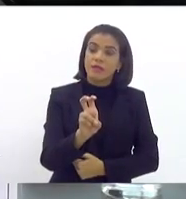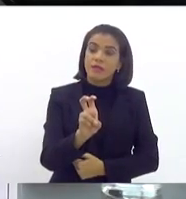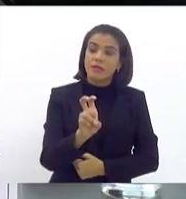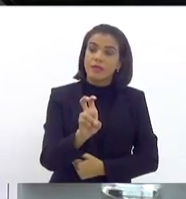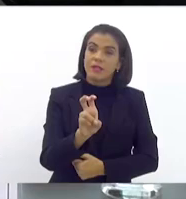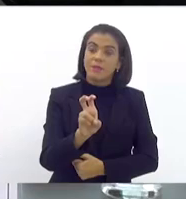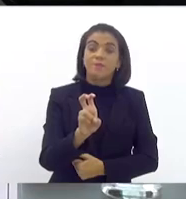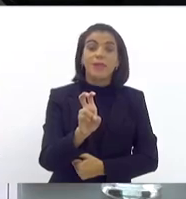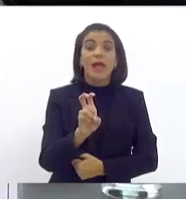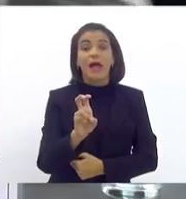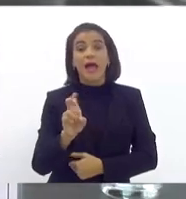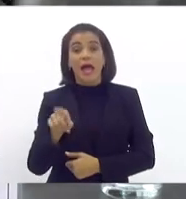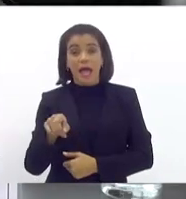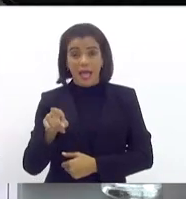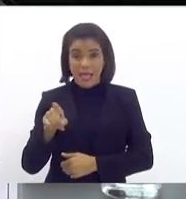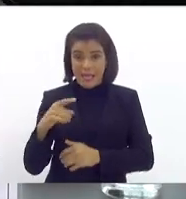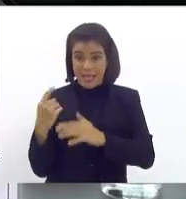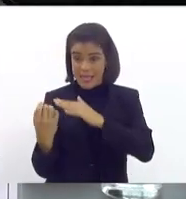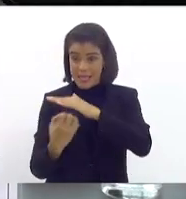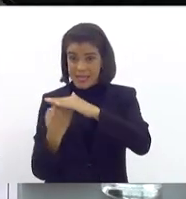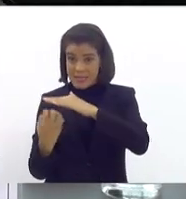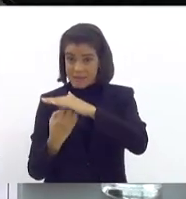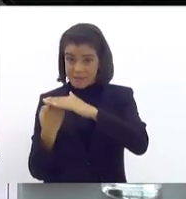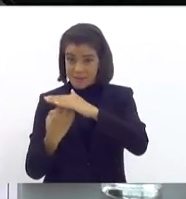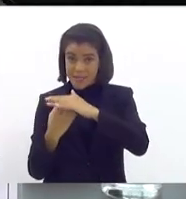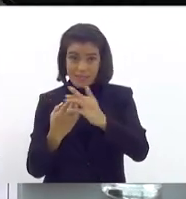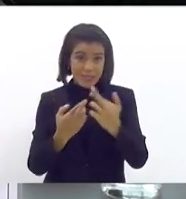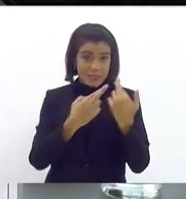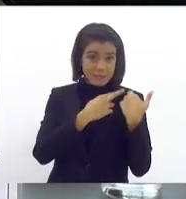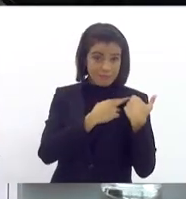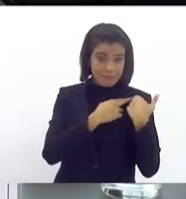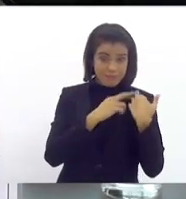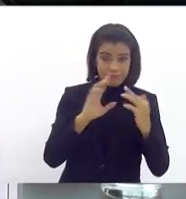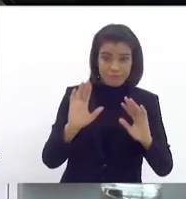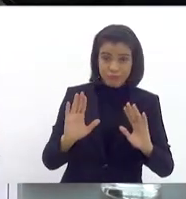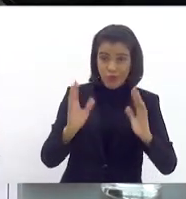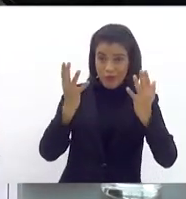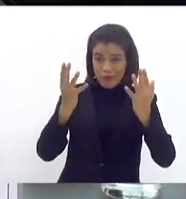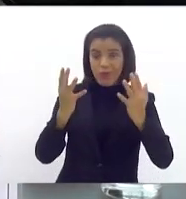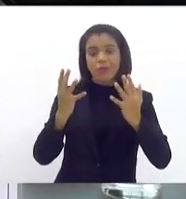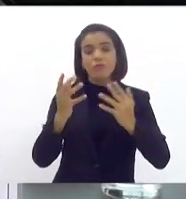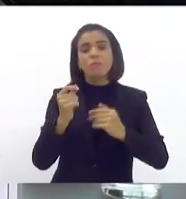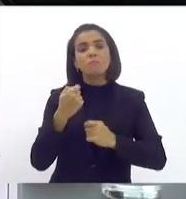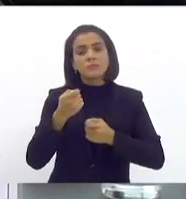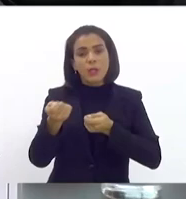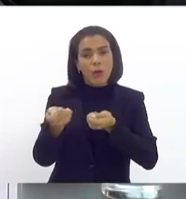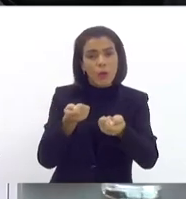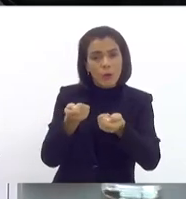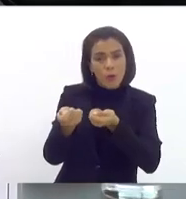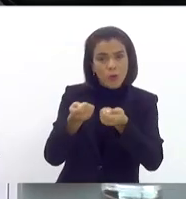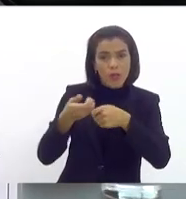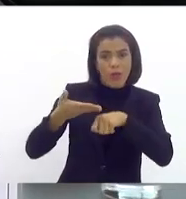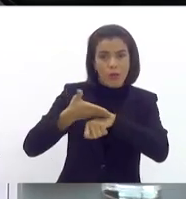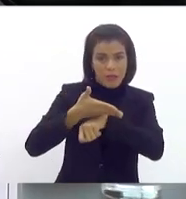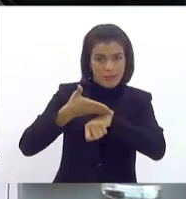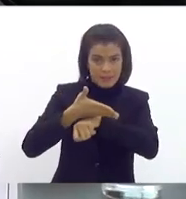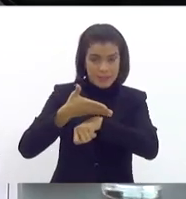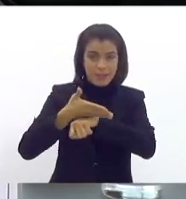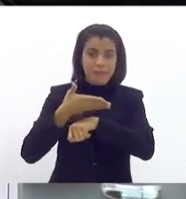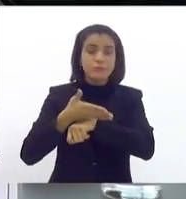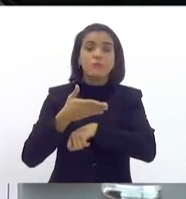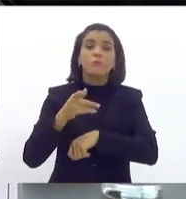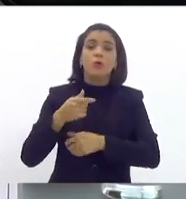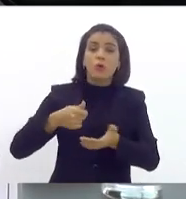a entidade organizadora do evento deverá adotar o controle de acesso ao estádio por meio